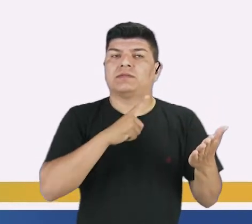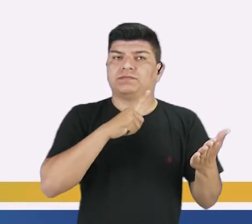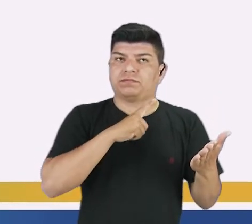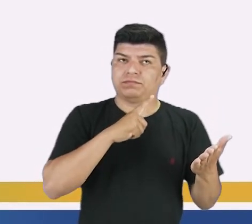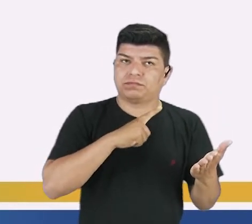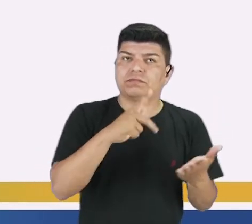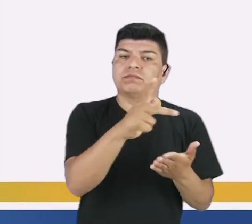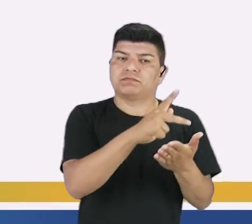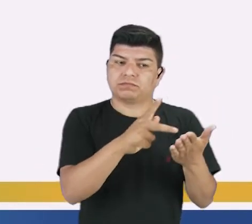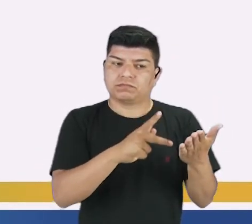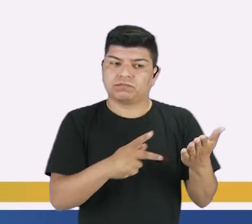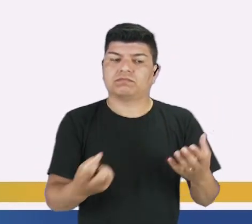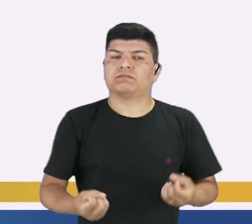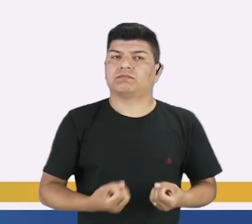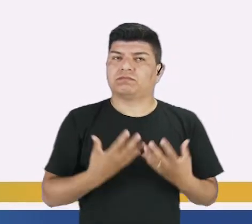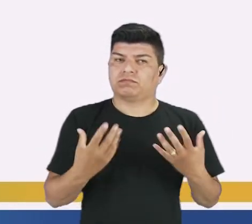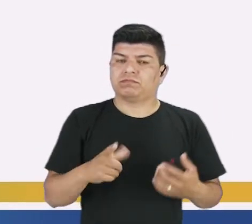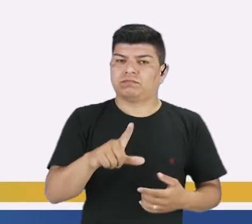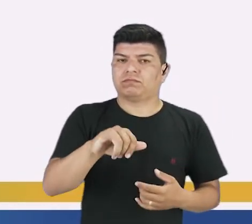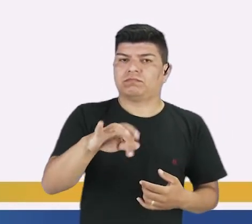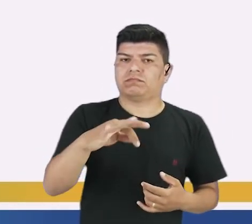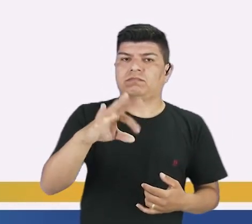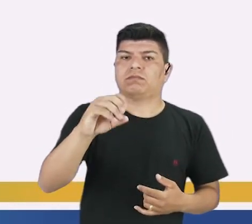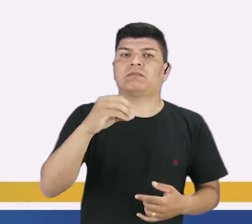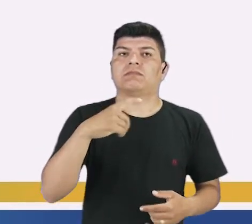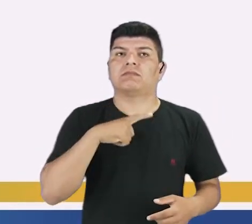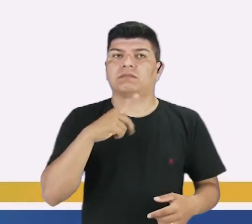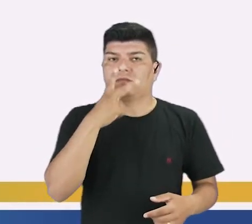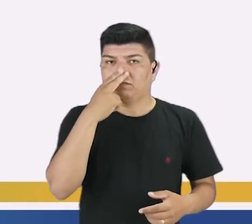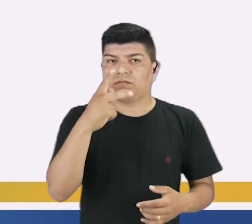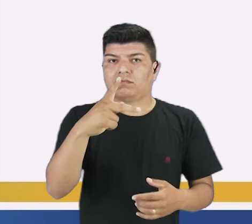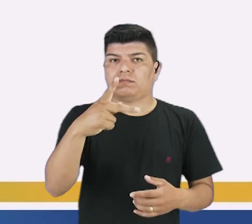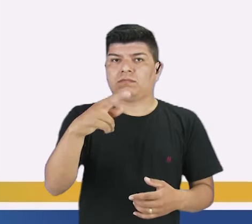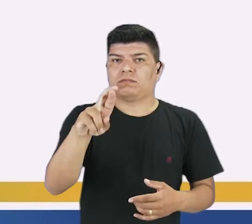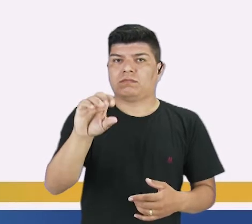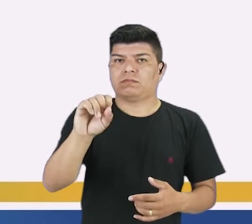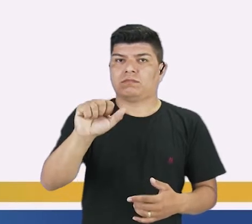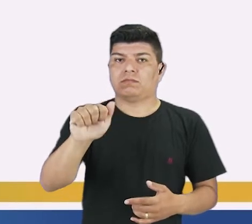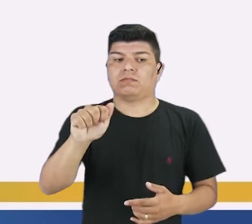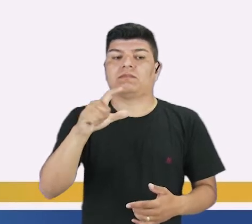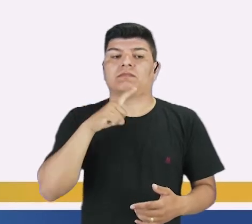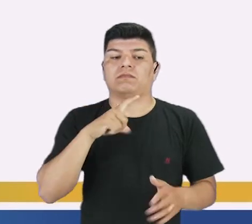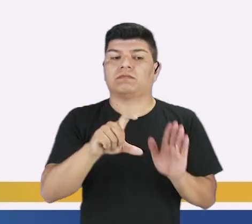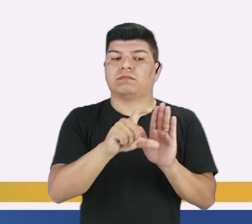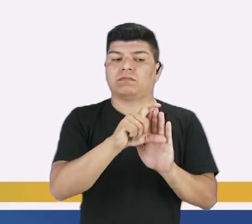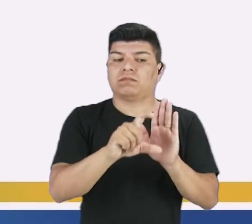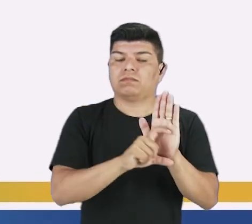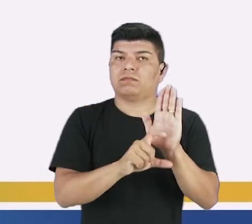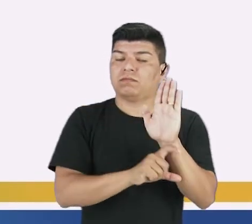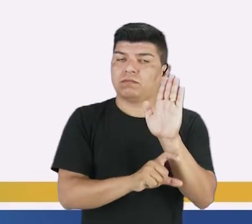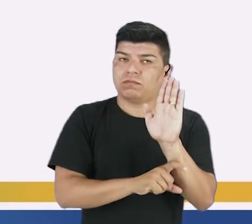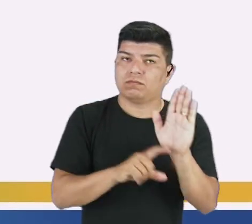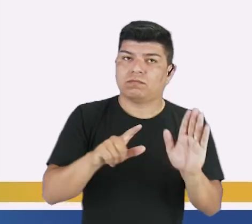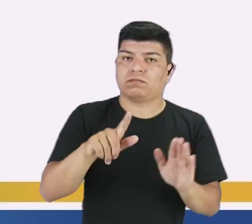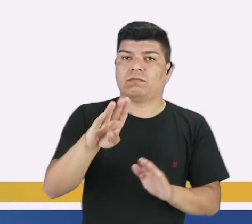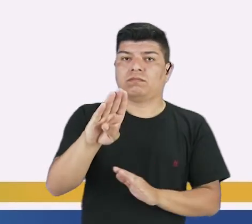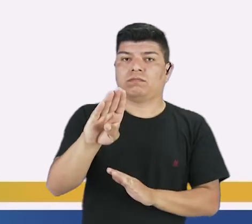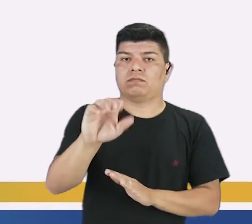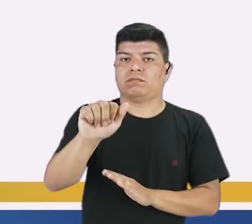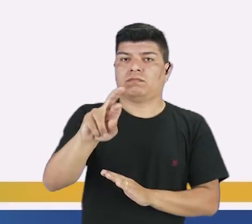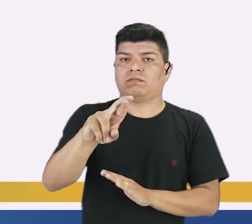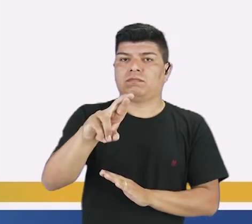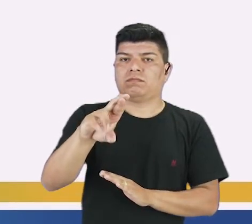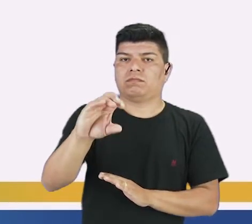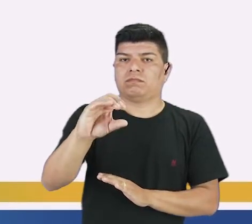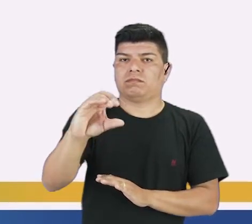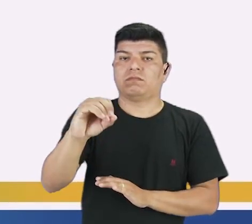Tinha a poesia, tinha o lírico, mas era em prosa. Depois veio o barroco. Aí sim, o barroco é que